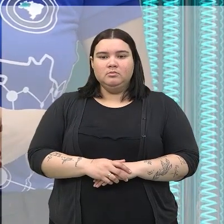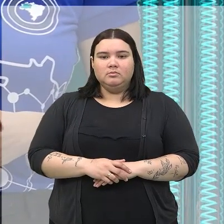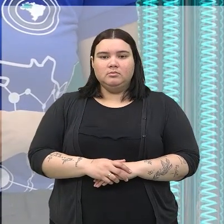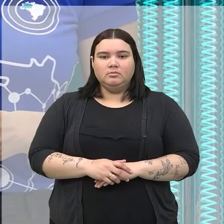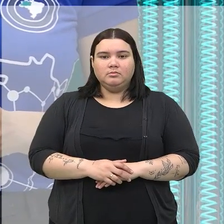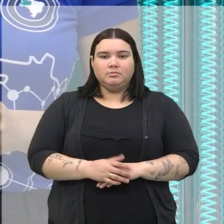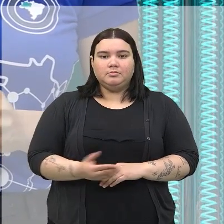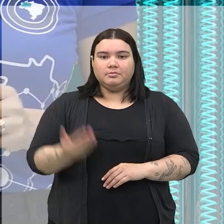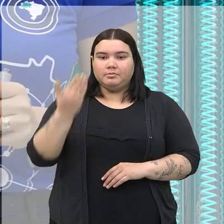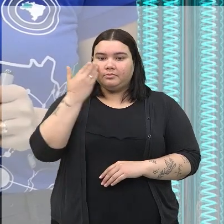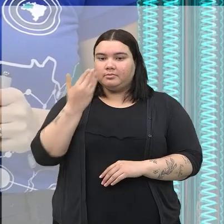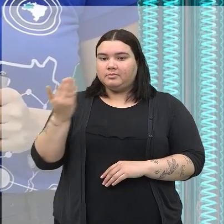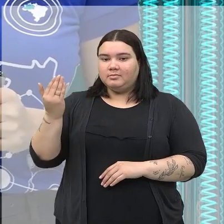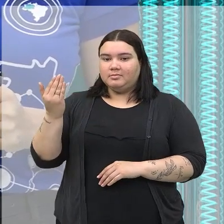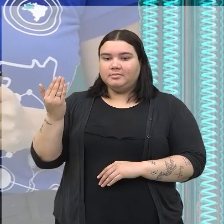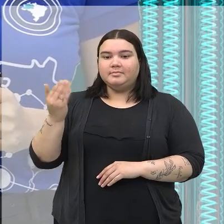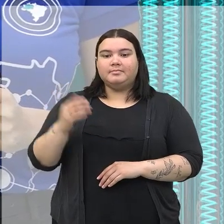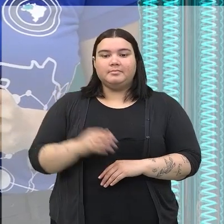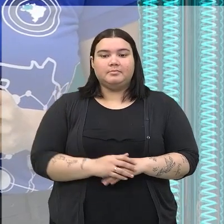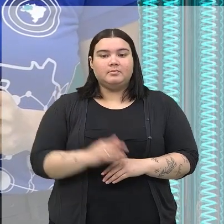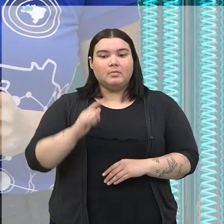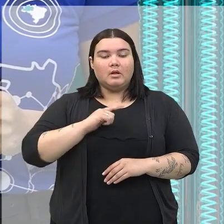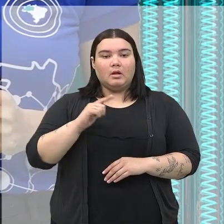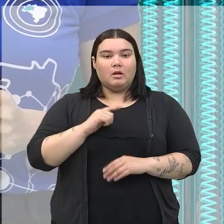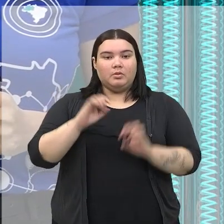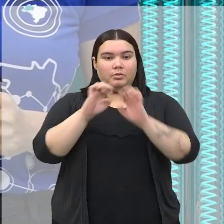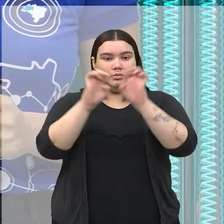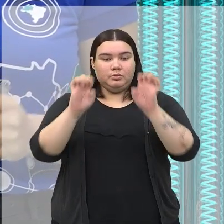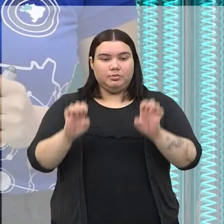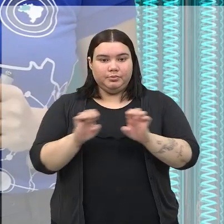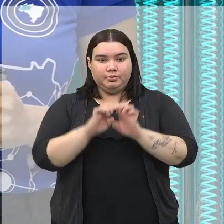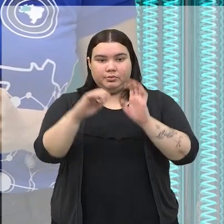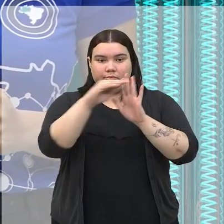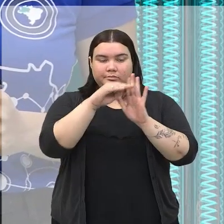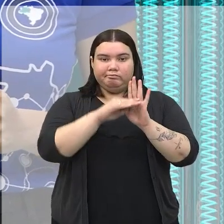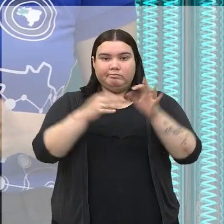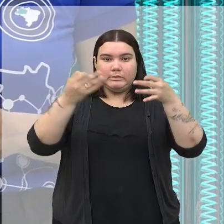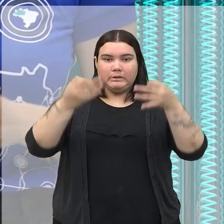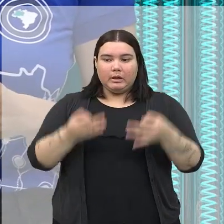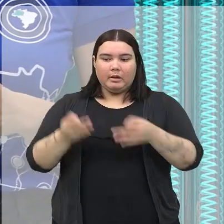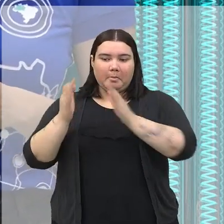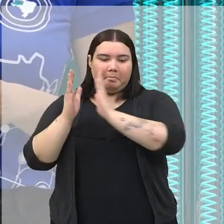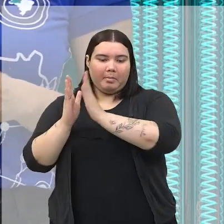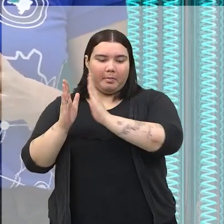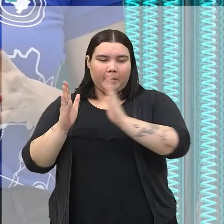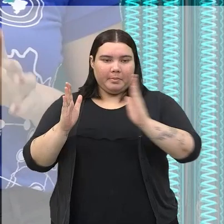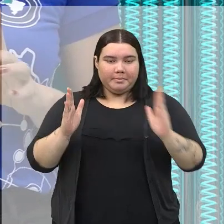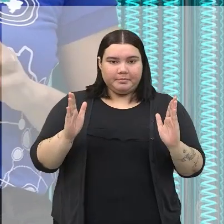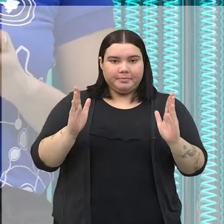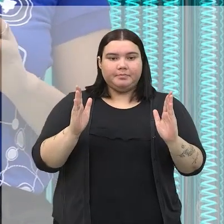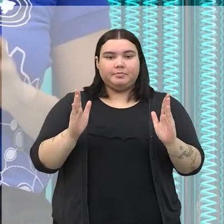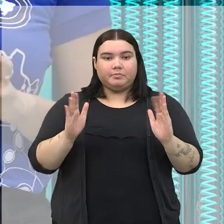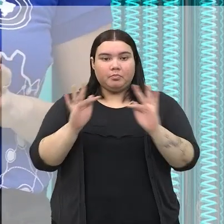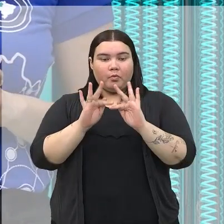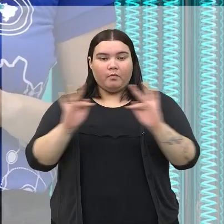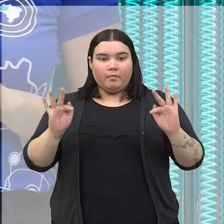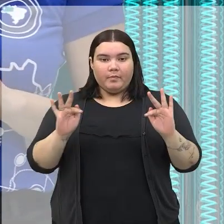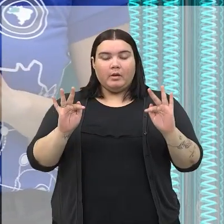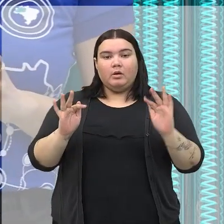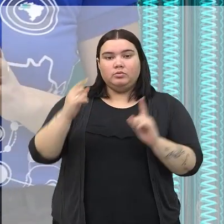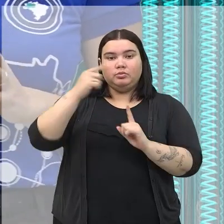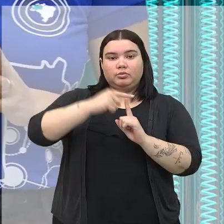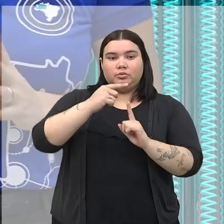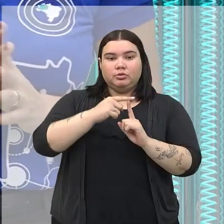Então, olha só, temos uma estrutura a ser seguida, né? Para formar frases na forma